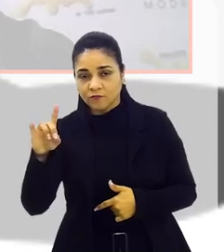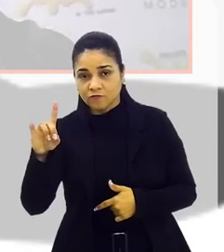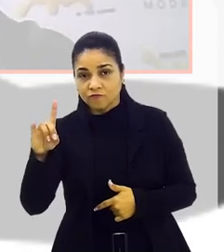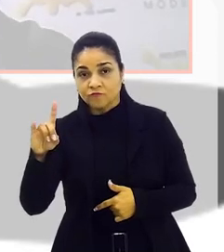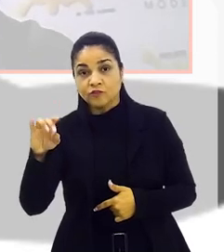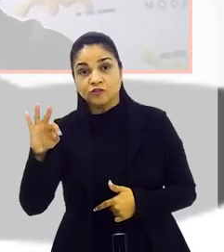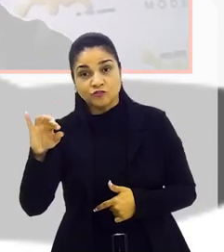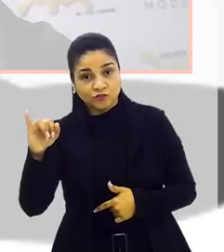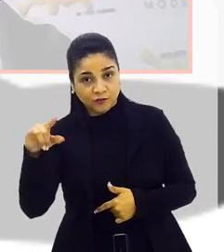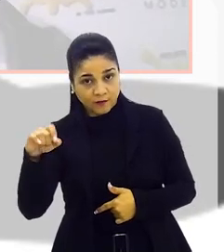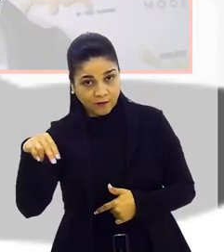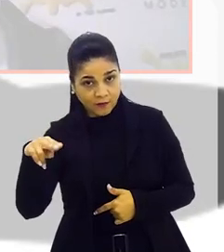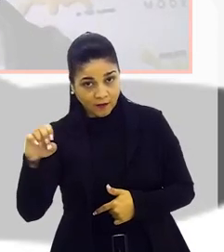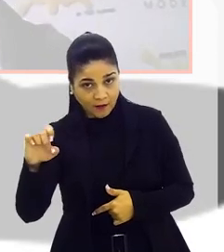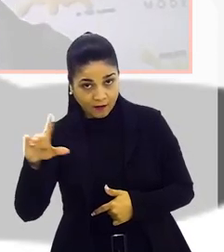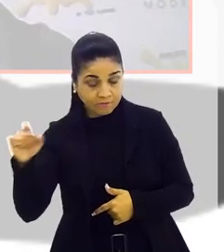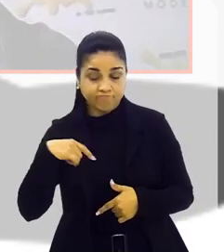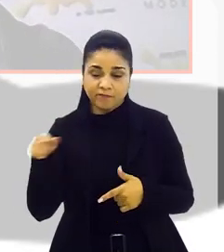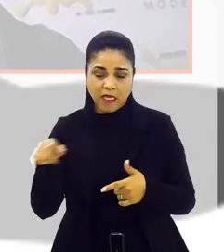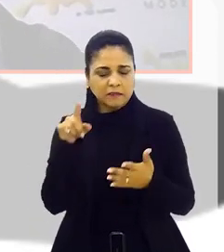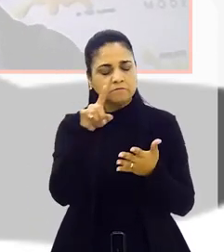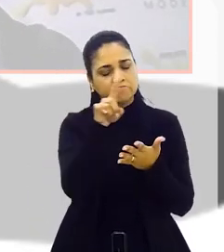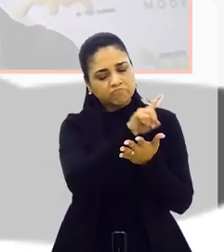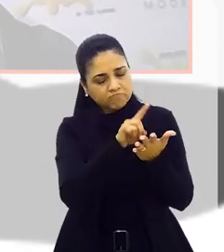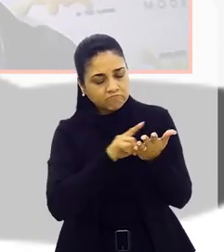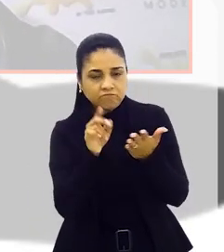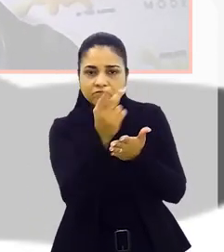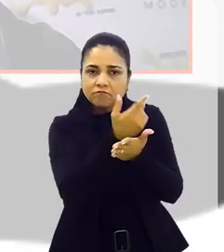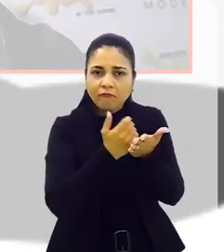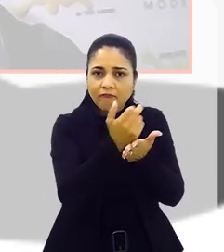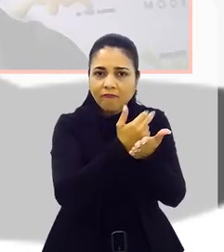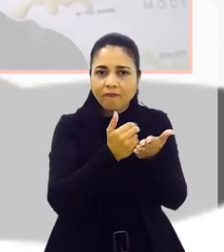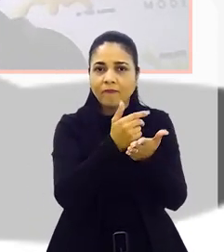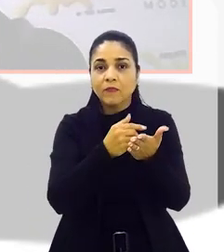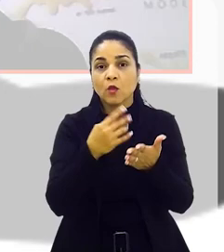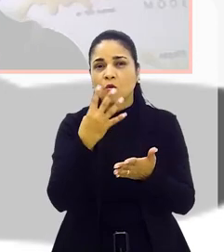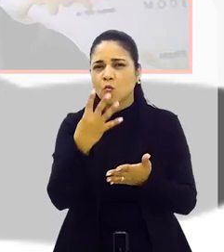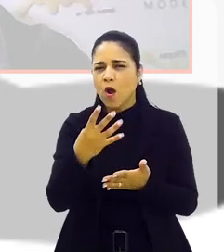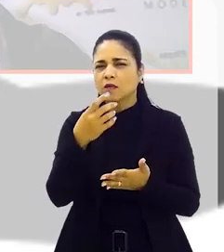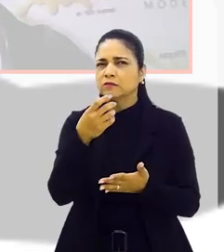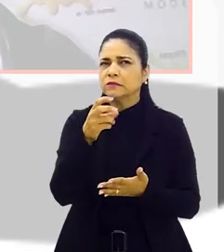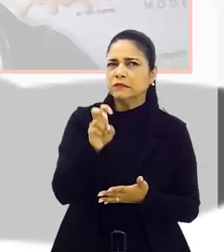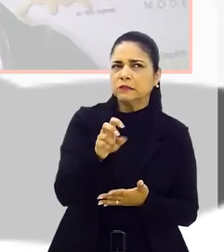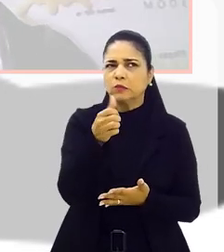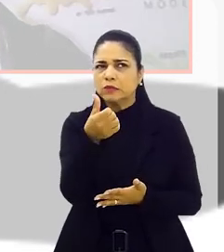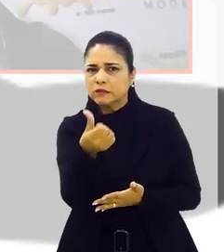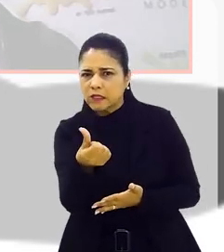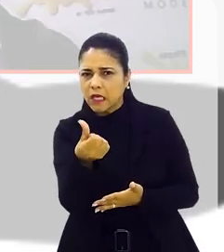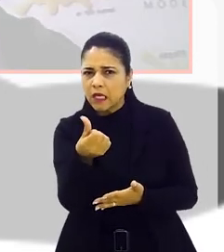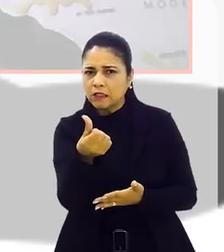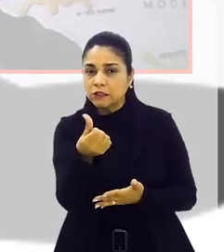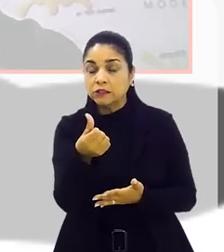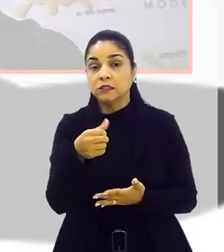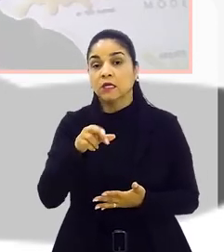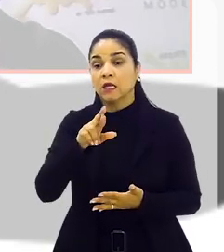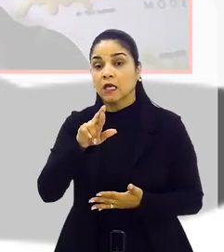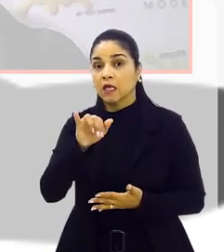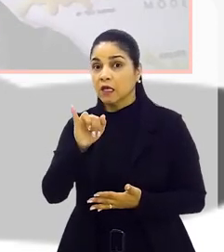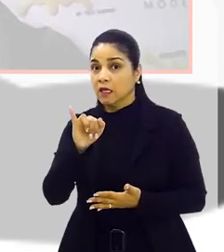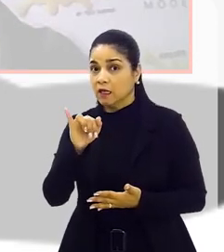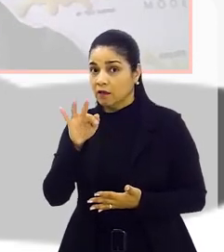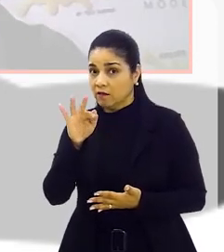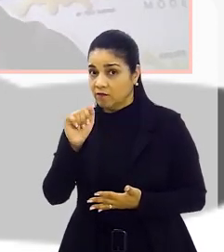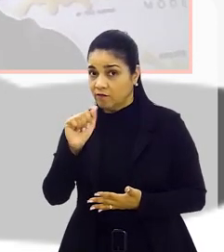do amor. E eu, o Thiago fez as artes para mim. A gente fez quatro, cinco ou seis, não lembro muito bem a quantidade